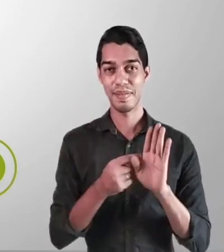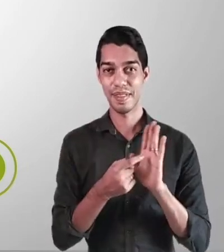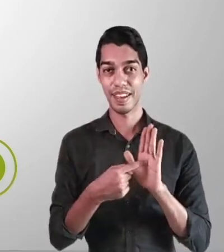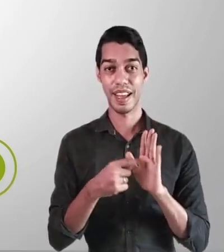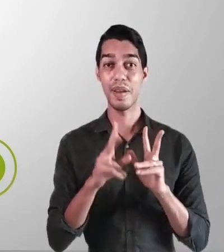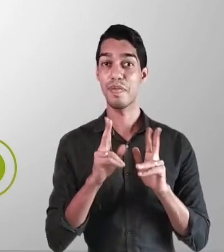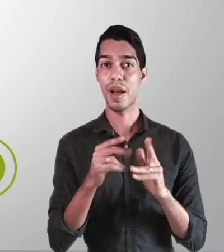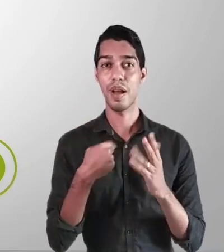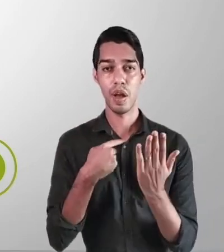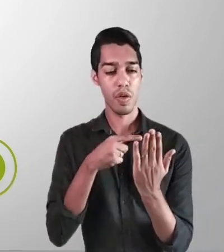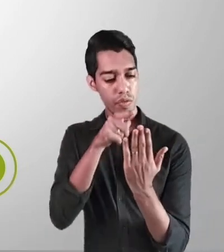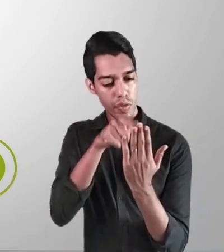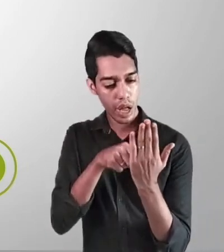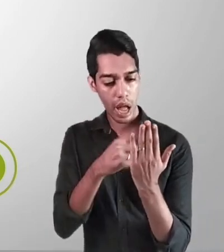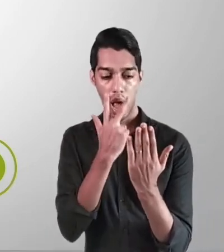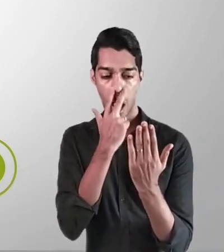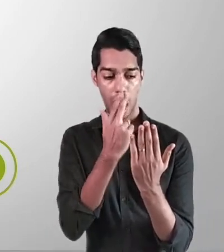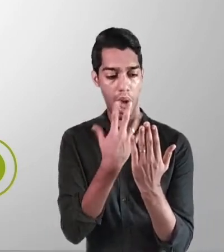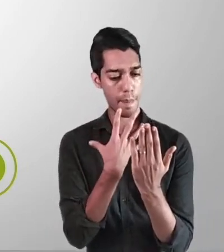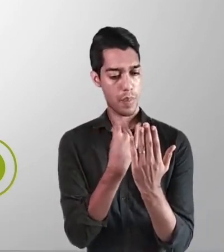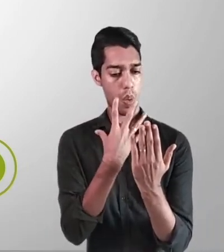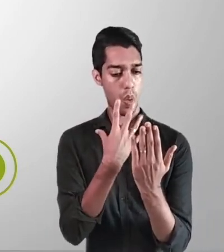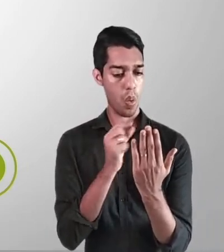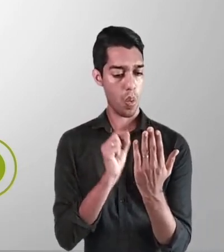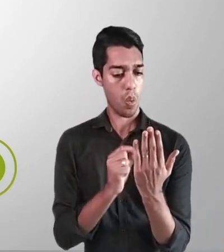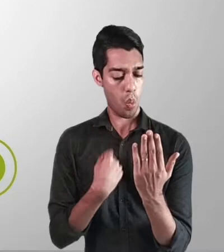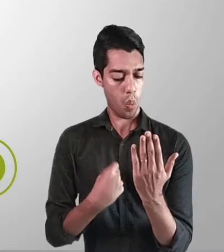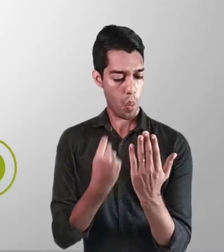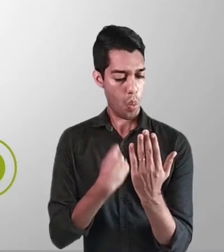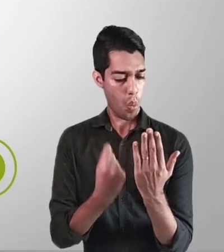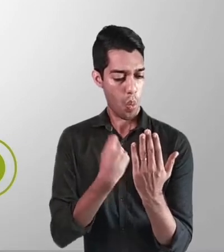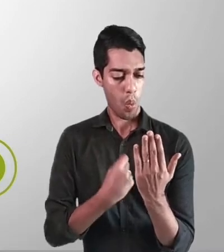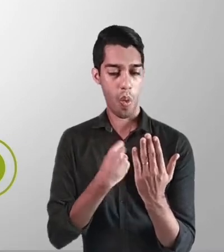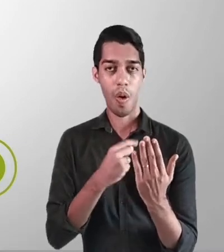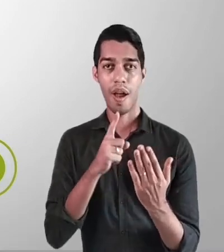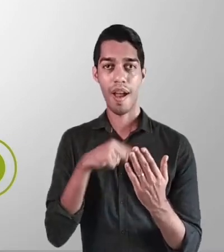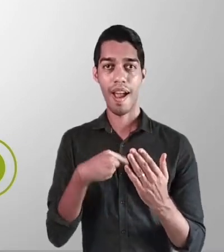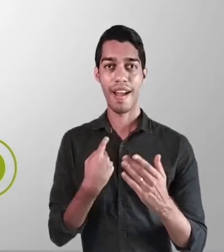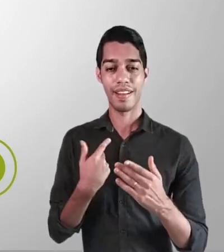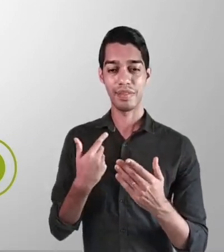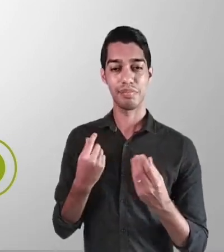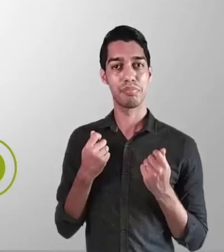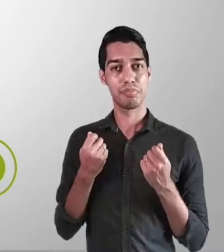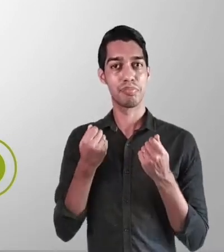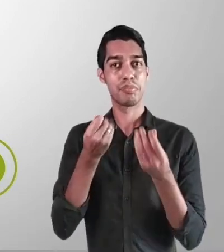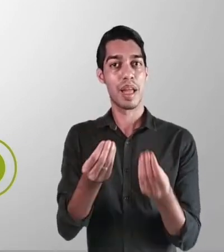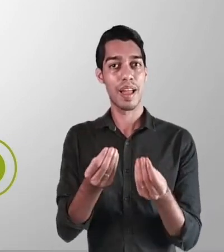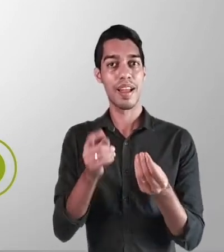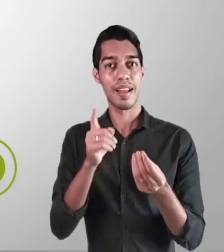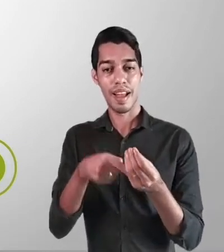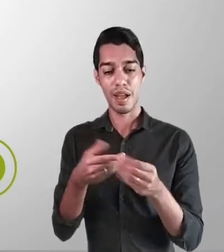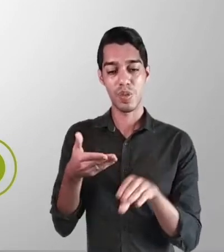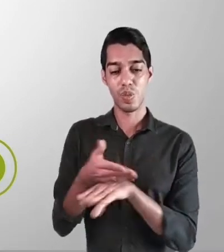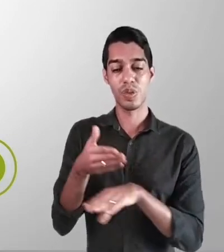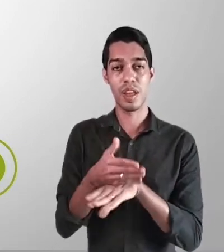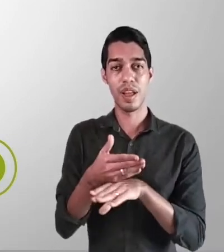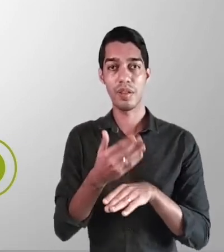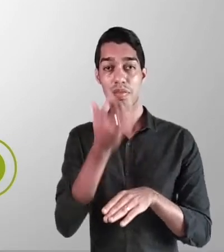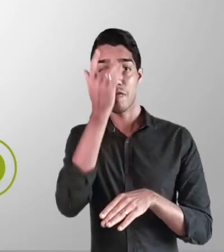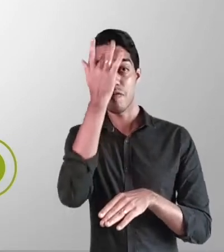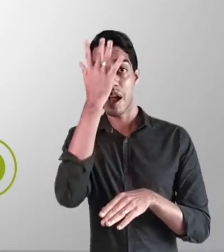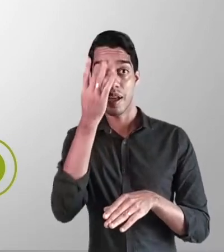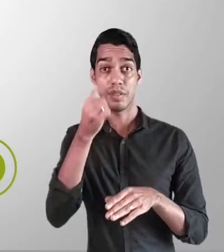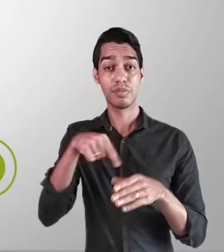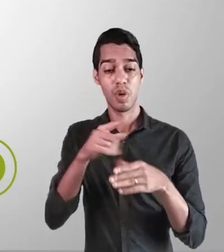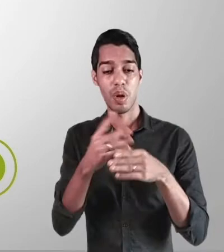educação financeira para permitir uma inclusão, um acesso à indústria financeira de forma sustentável. Nós todos sabemos que quando